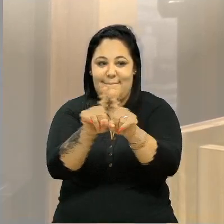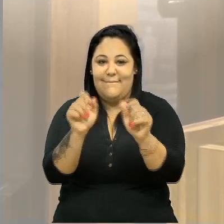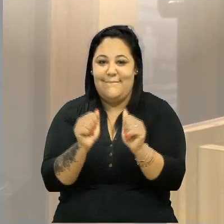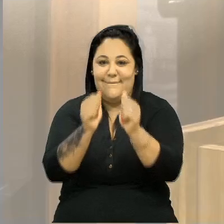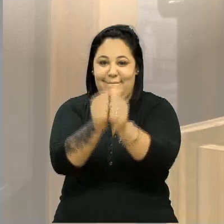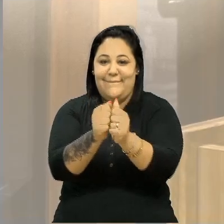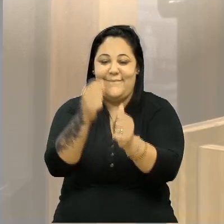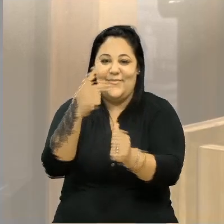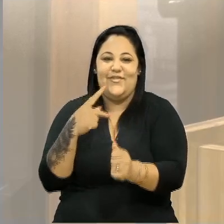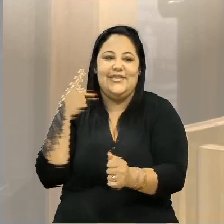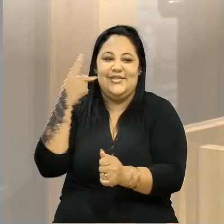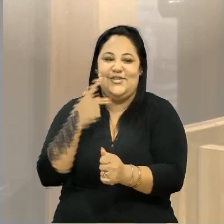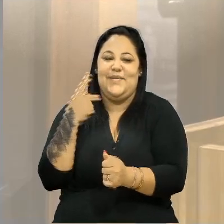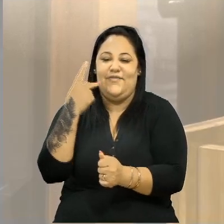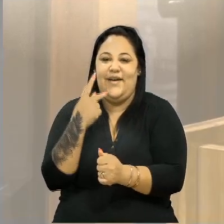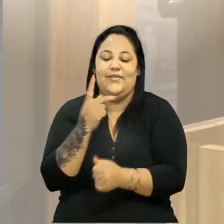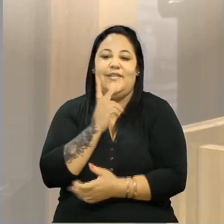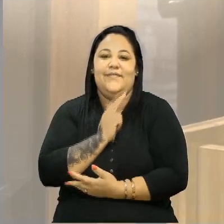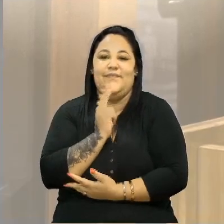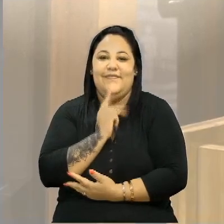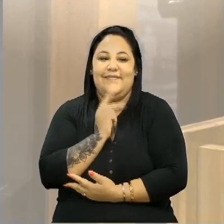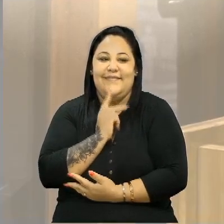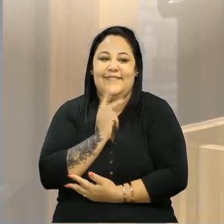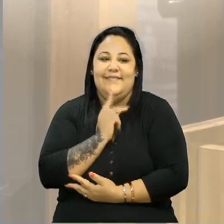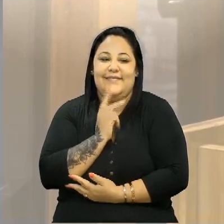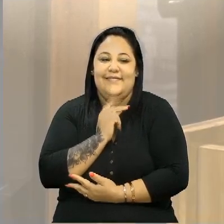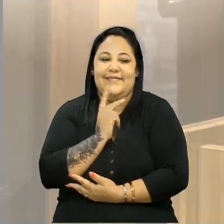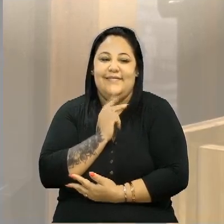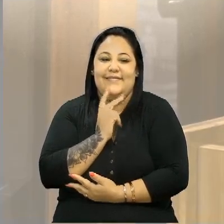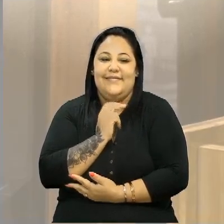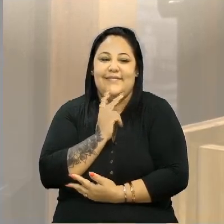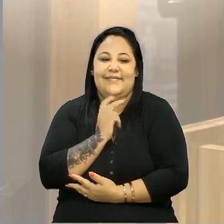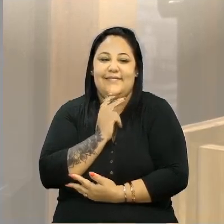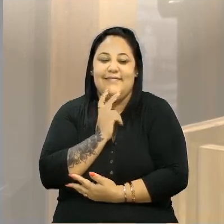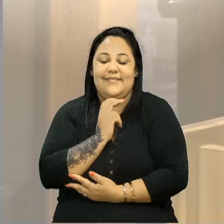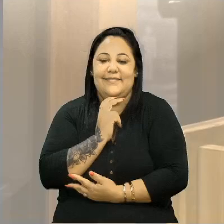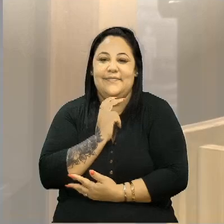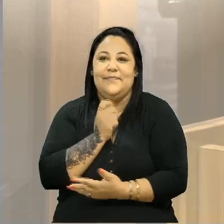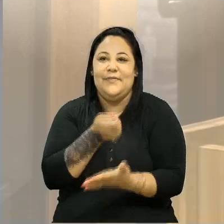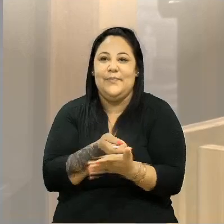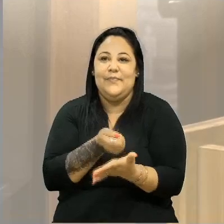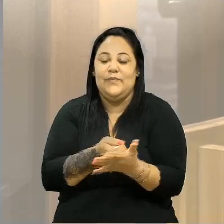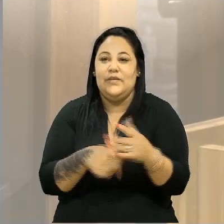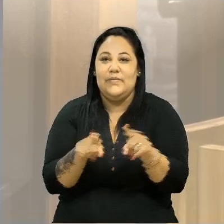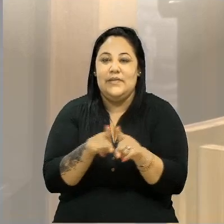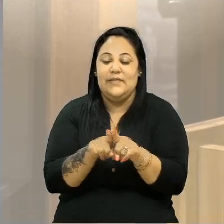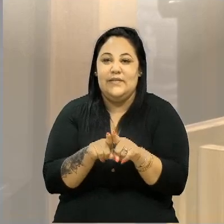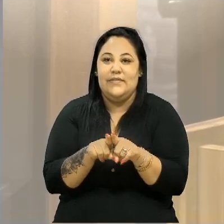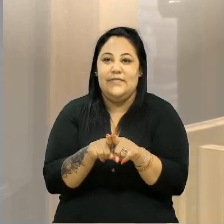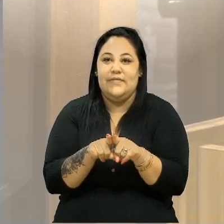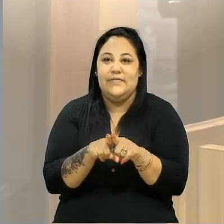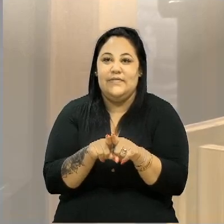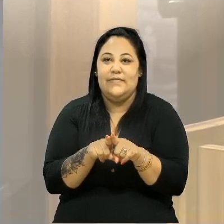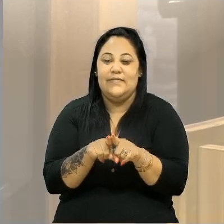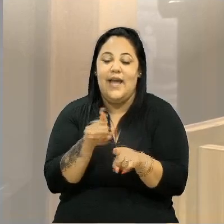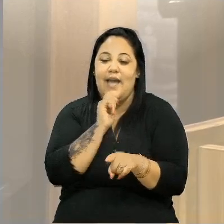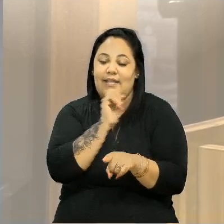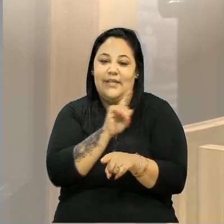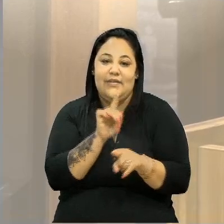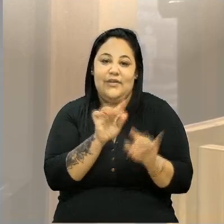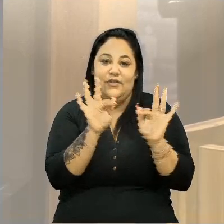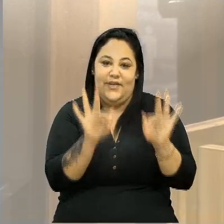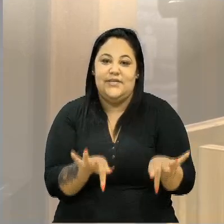vereador Renato, da inauguração de obras públicas, proibindo a inauguração de obras públicas não terminadas. Sou autor